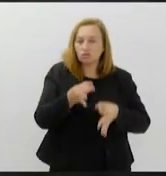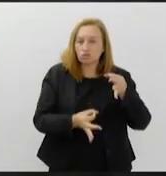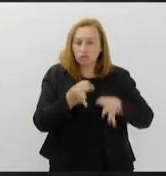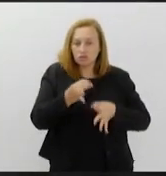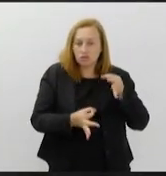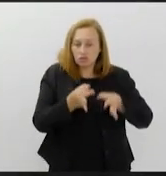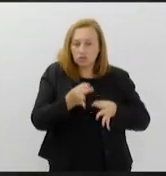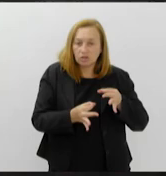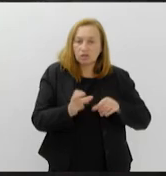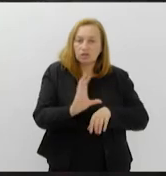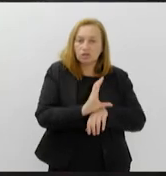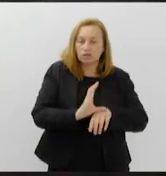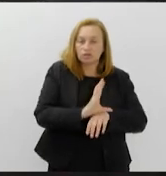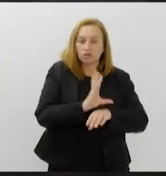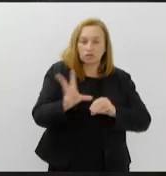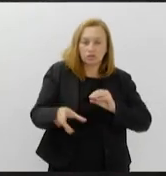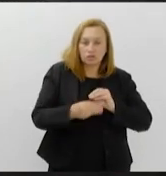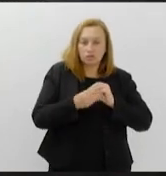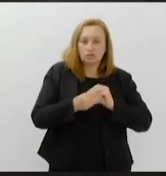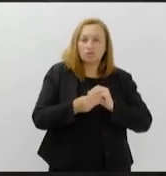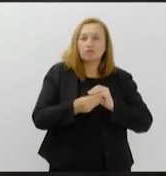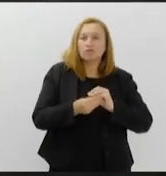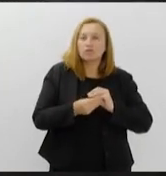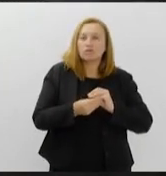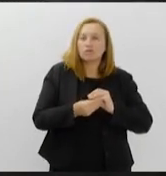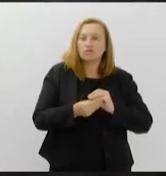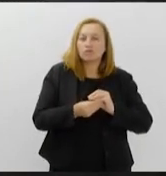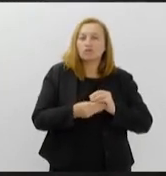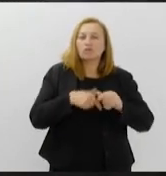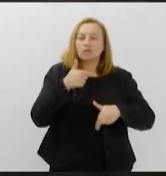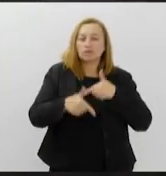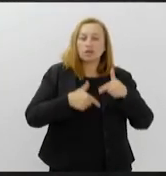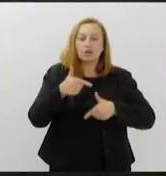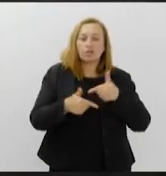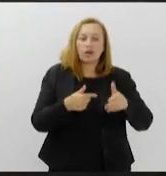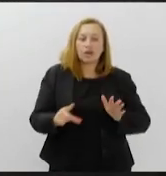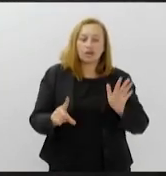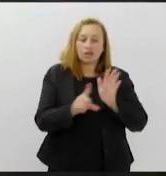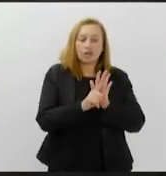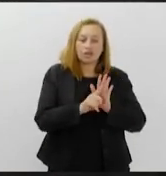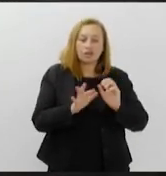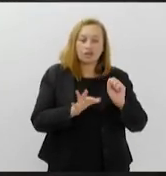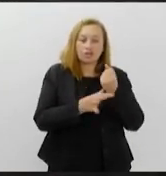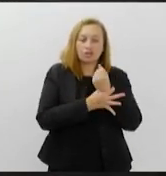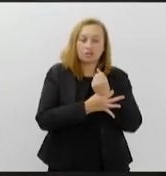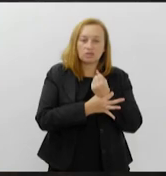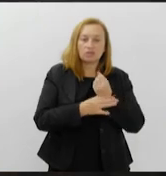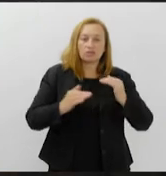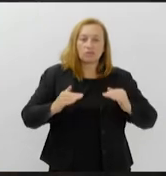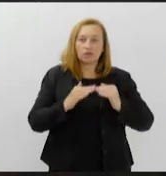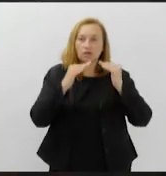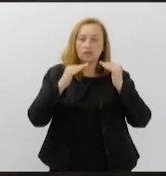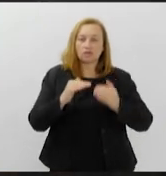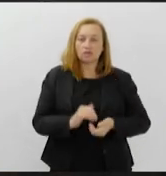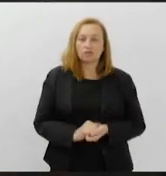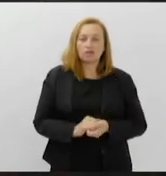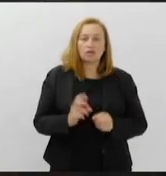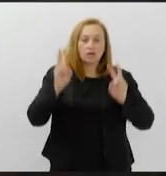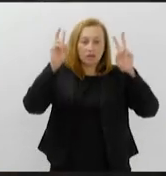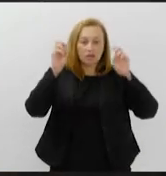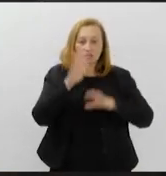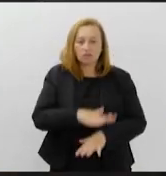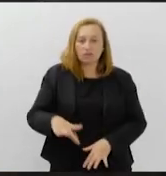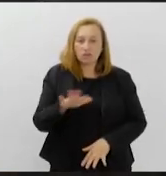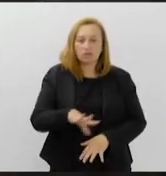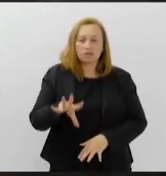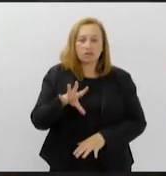pela constitucionalidade com emendas, de Trabalho, Legislação Social e Seguridade Social favorável, de Assuntos da